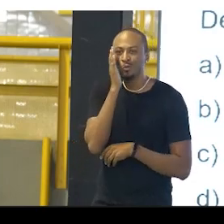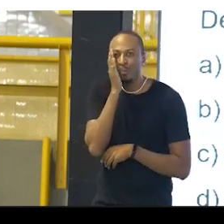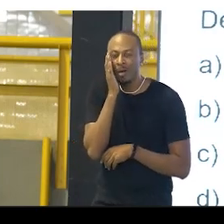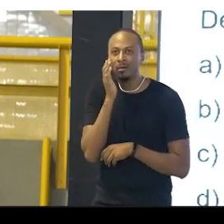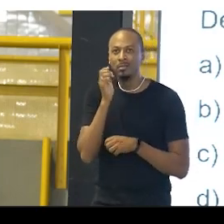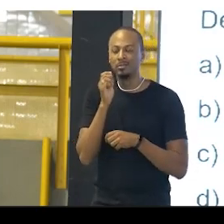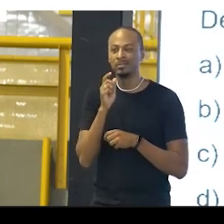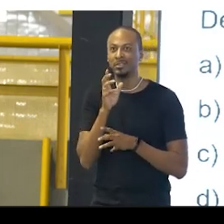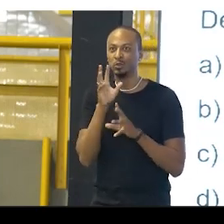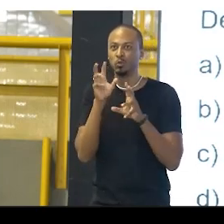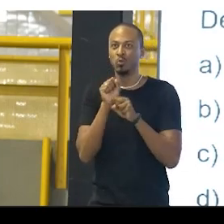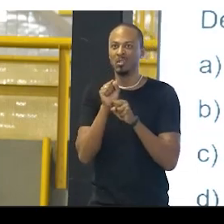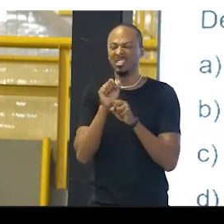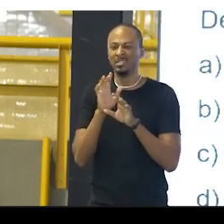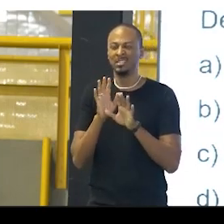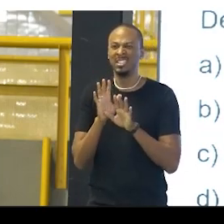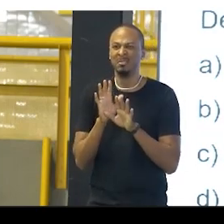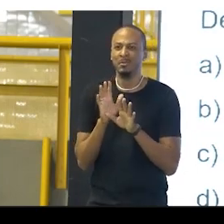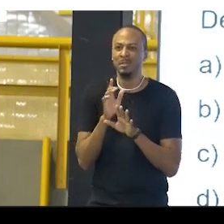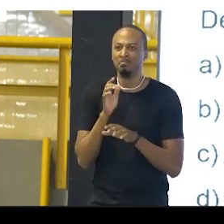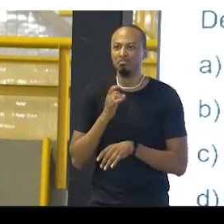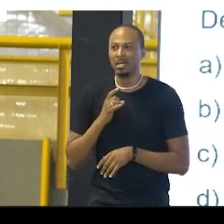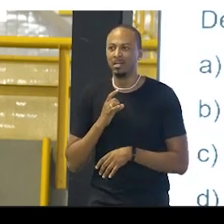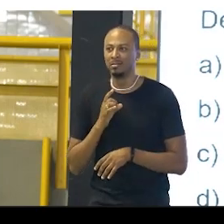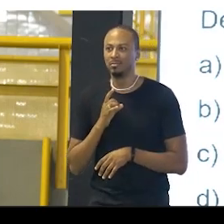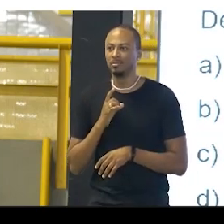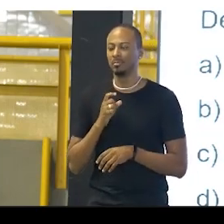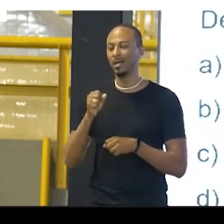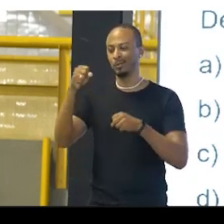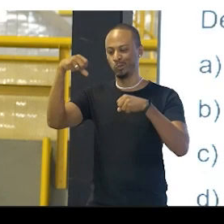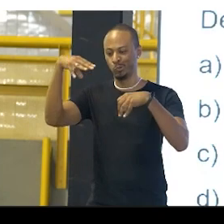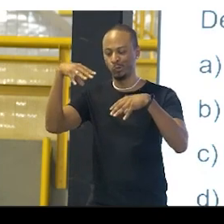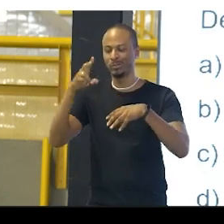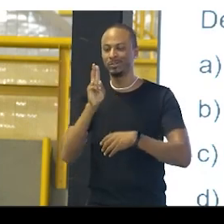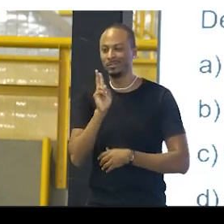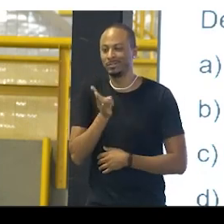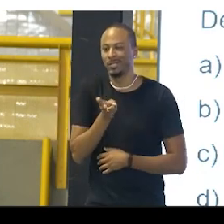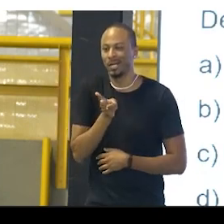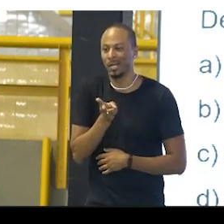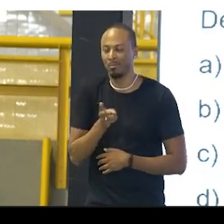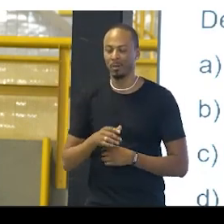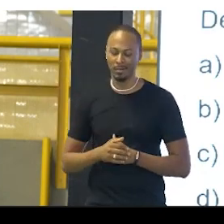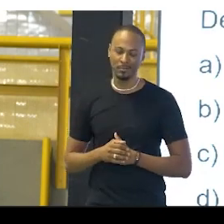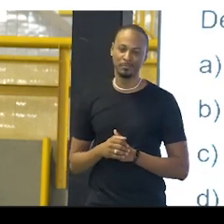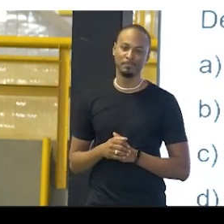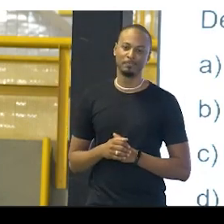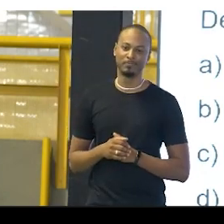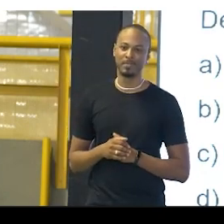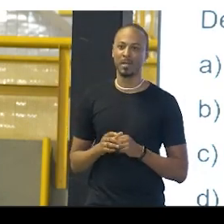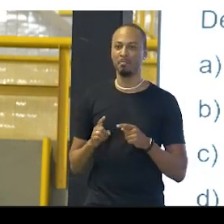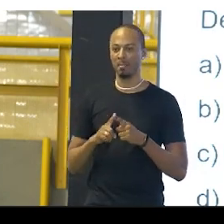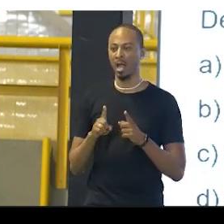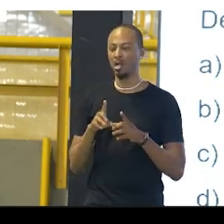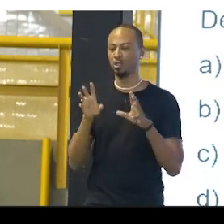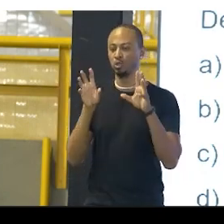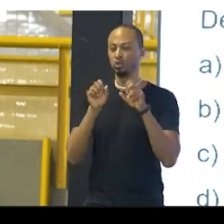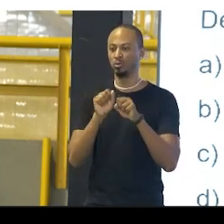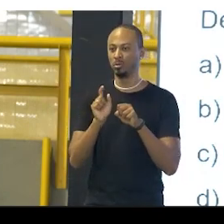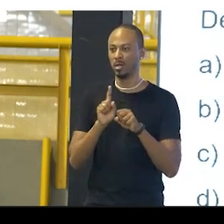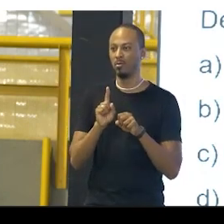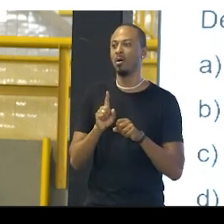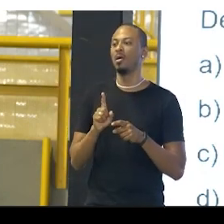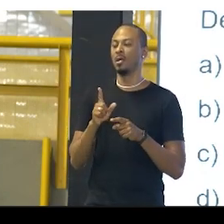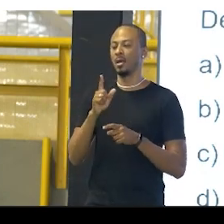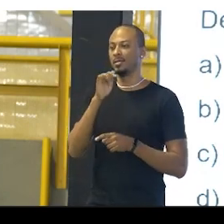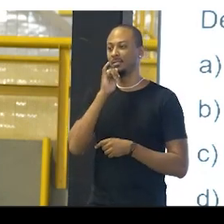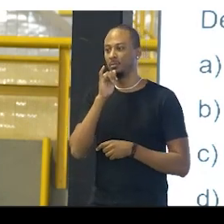Medo! Ele vai me pegar aqui. Babau, você é abduzido. No escuro não, tem gente que tem que dormir com a